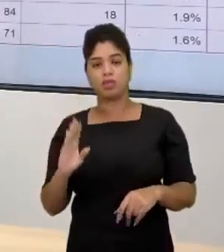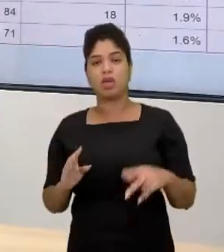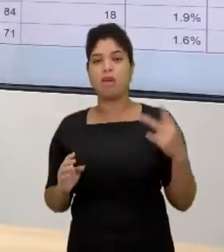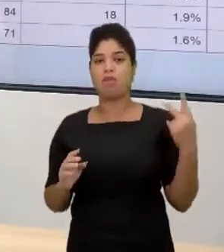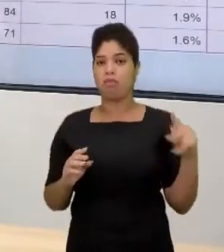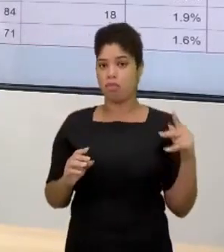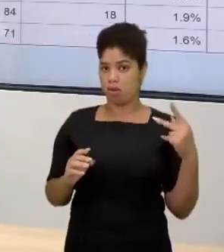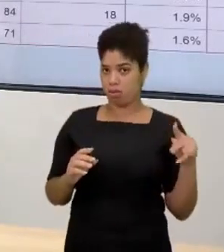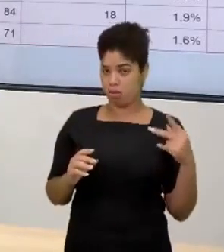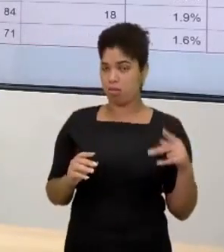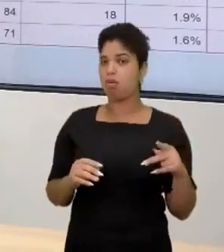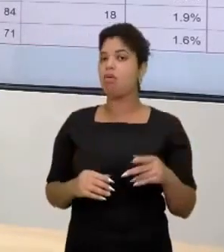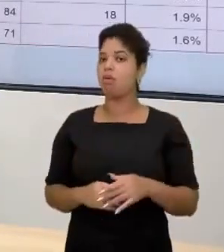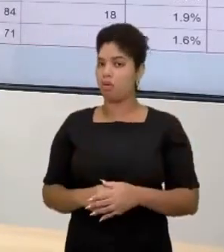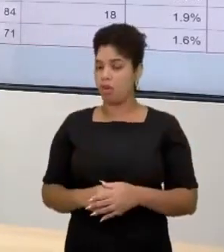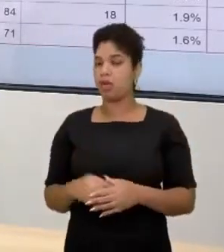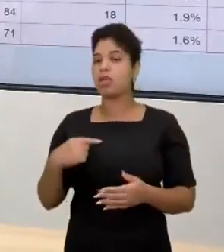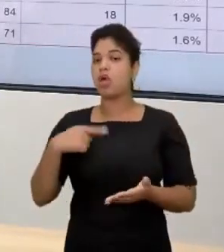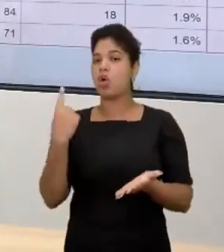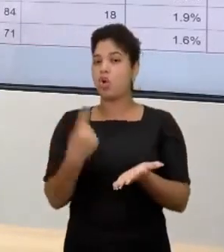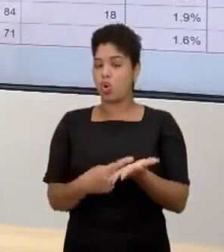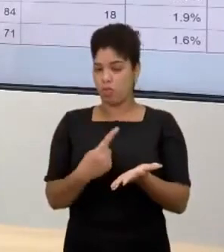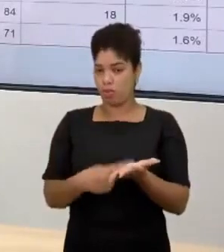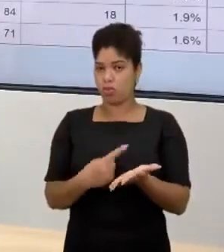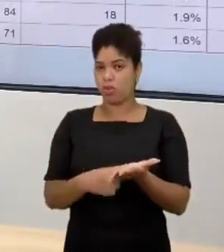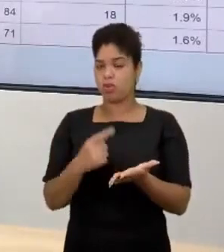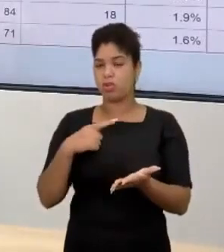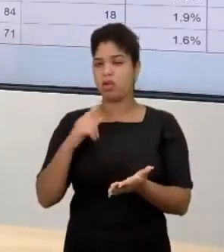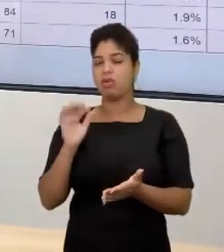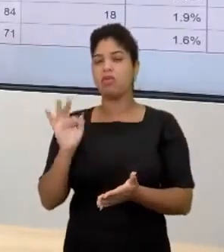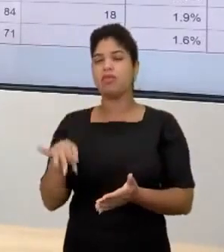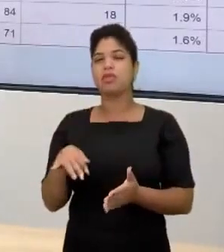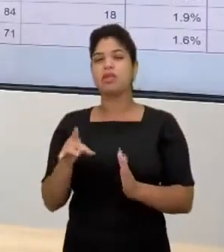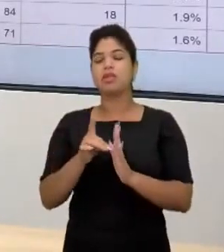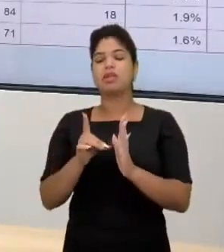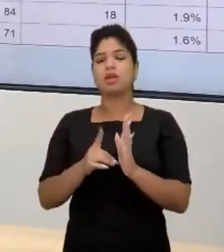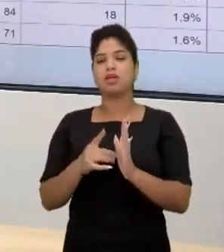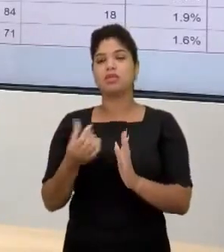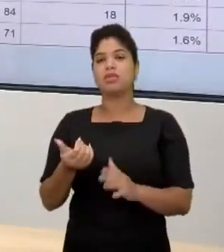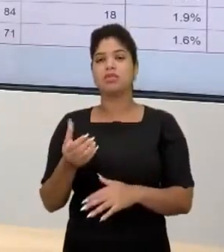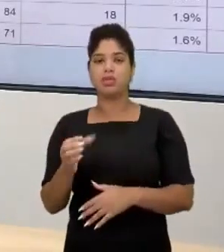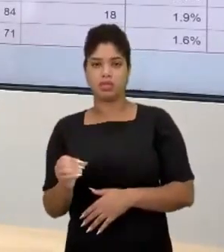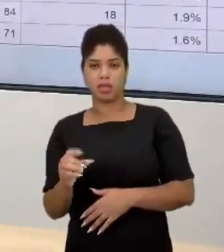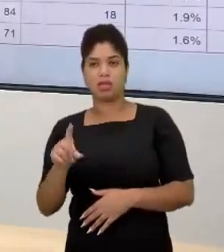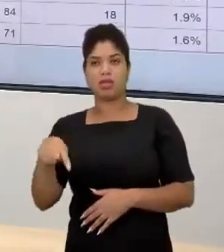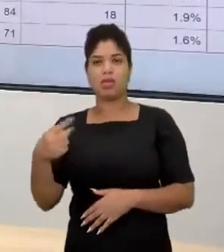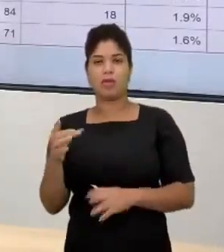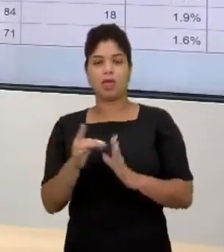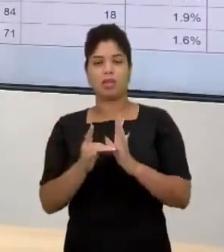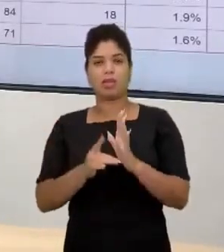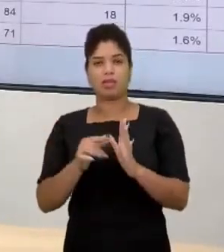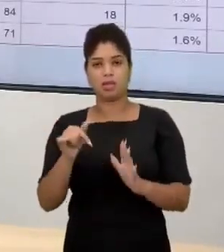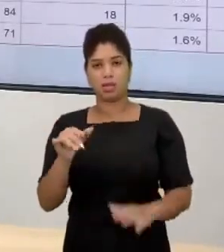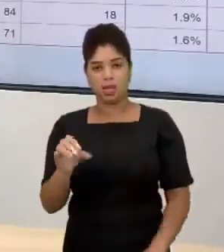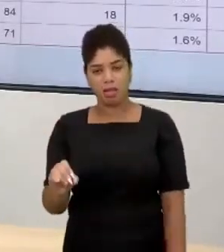o Brasil e o Paraguai fizeram esse acordo no final da década de 60, rolou a década de 70, né,